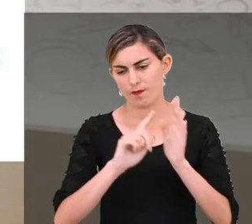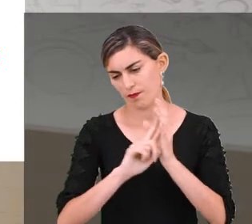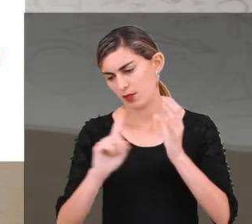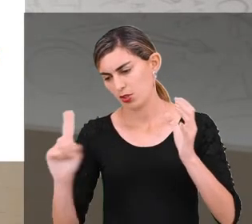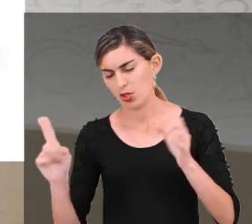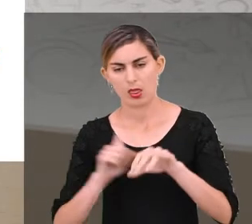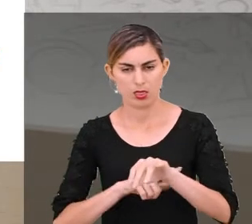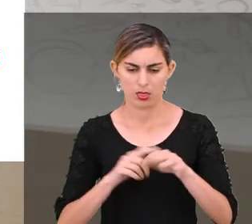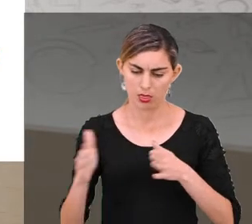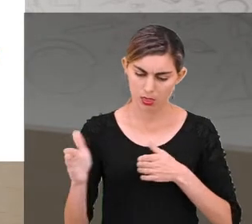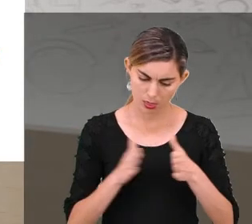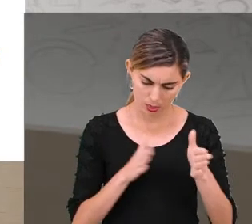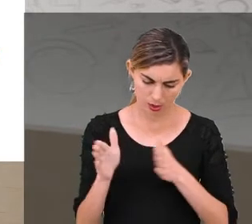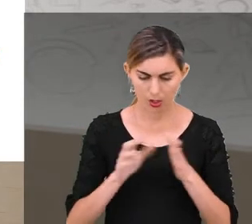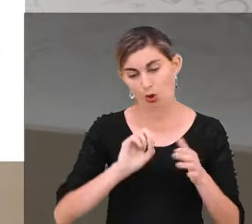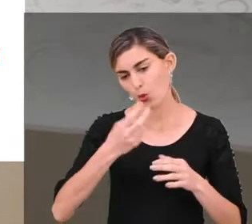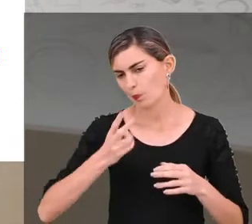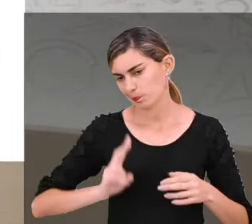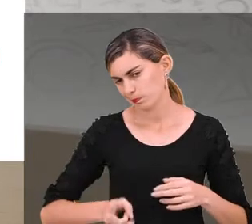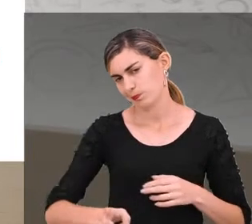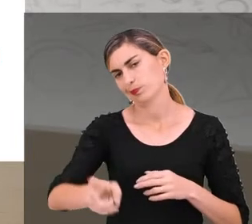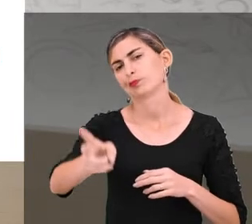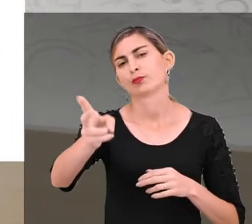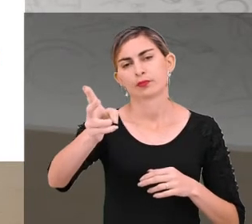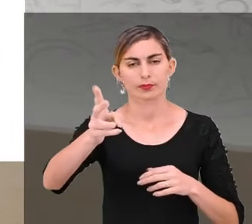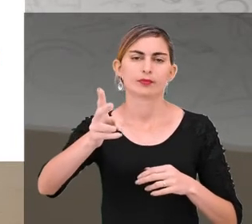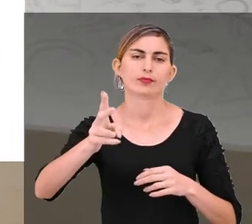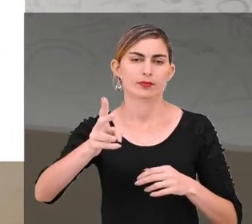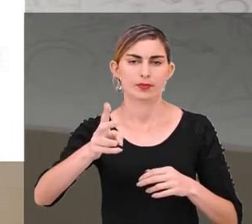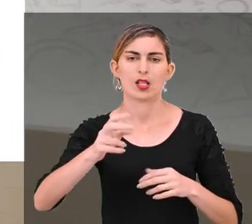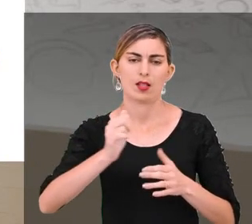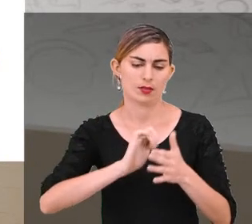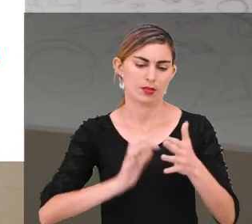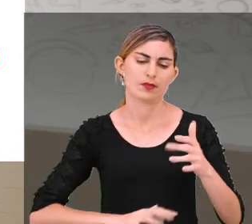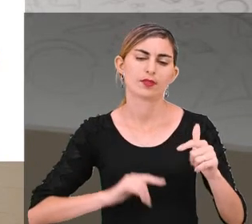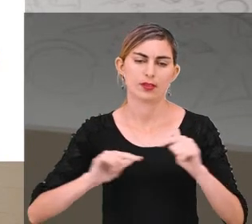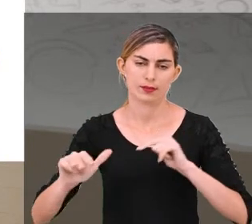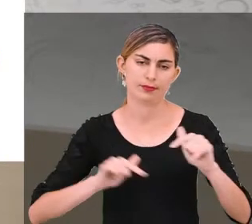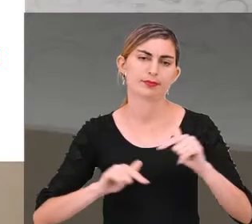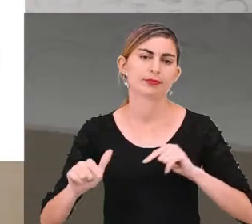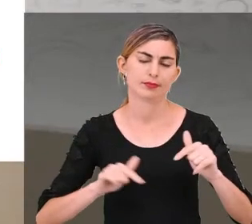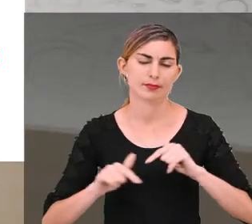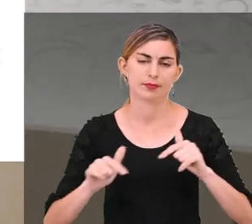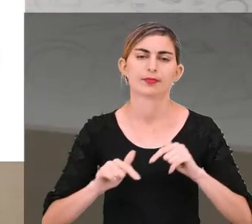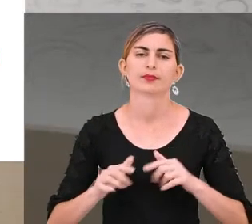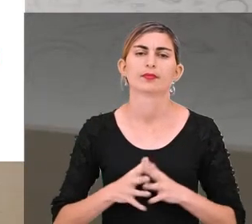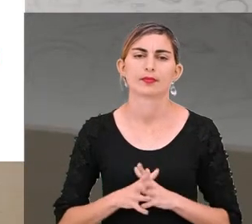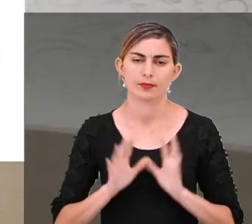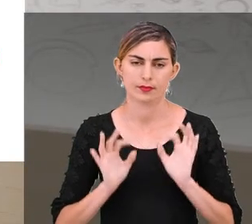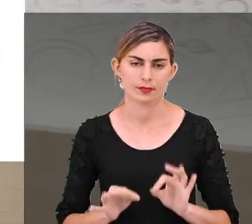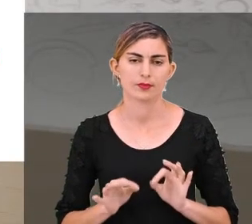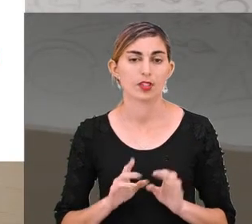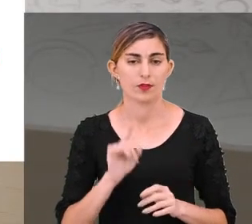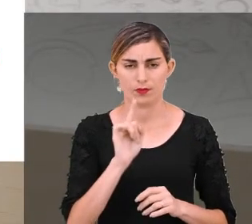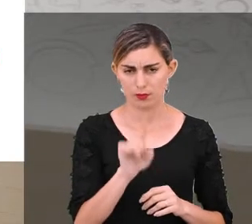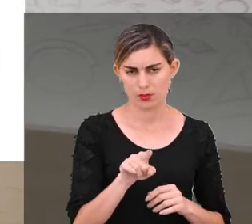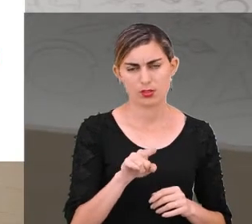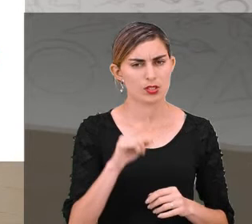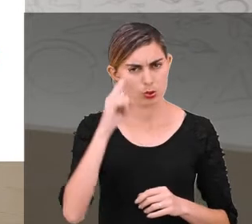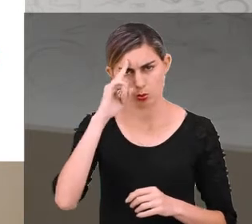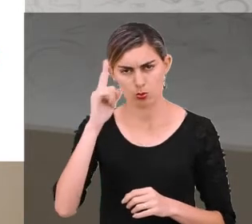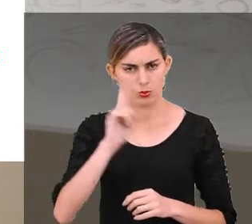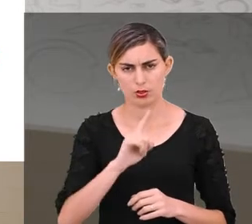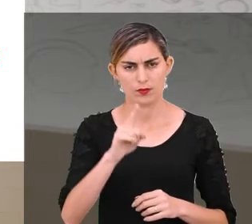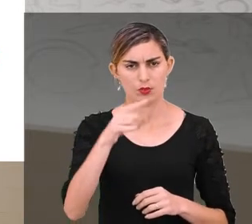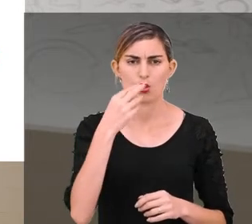o afastamento temporário ou permanente às atividades de trabalho, certo?